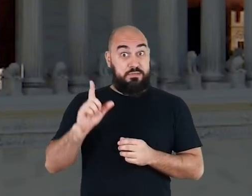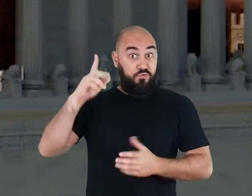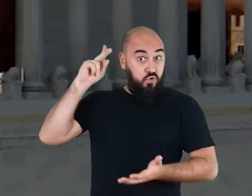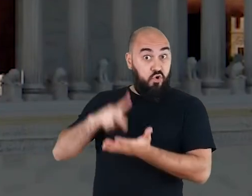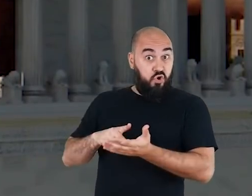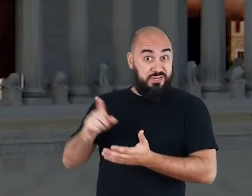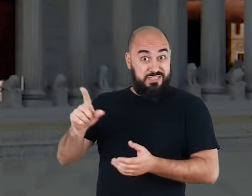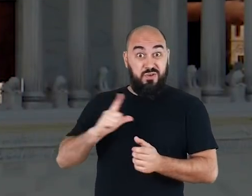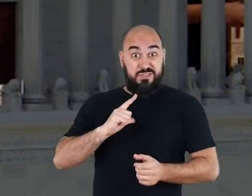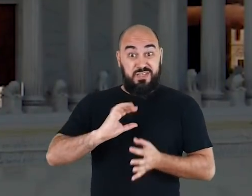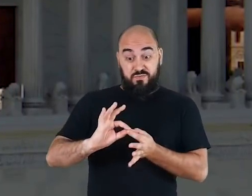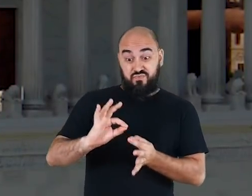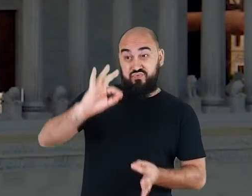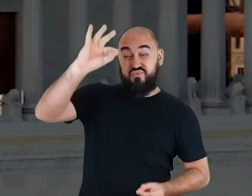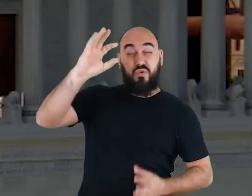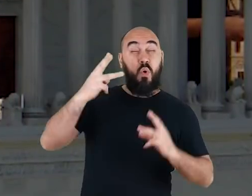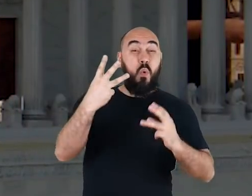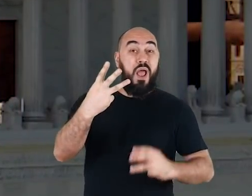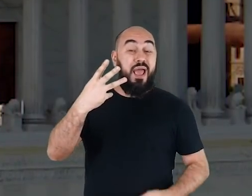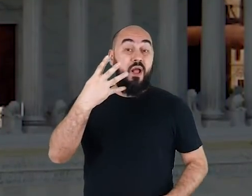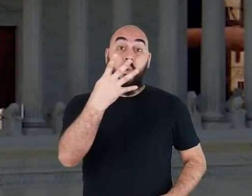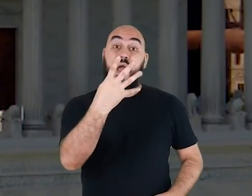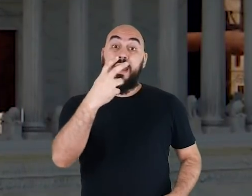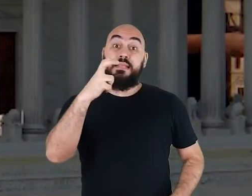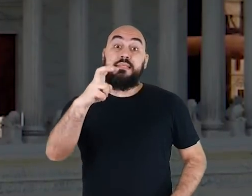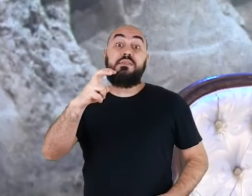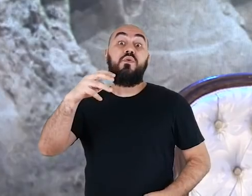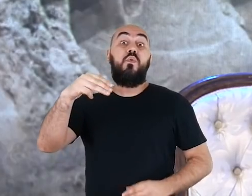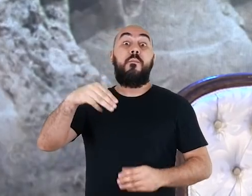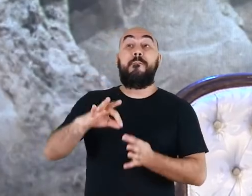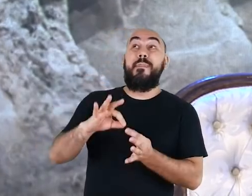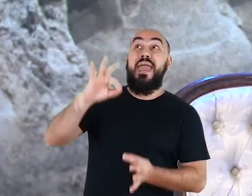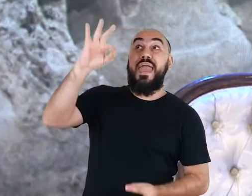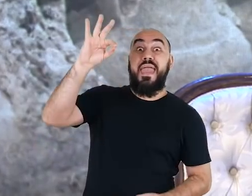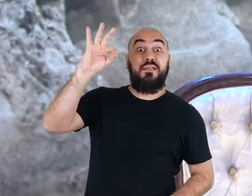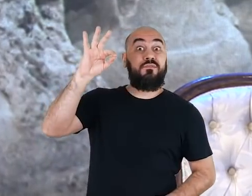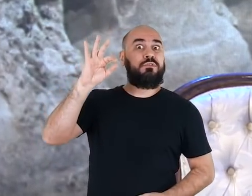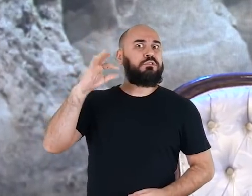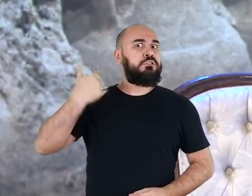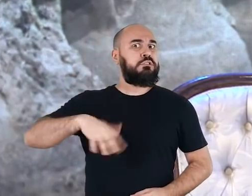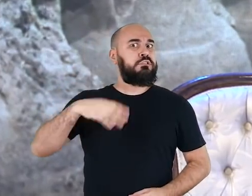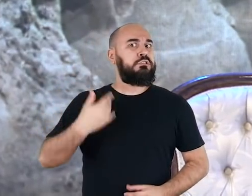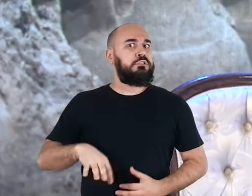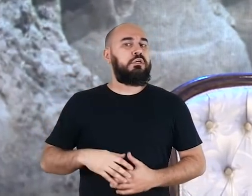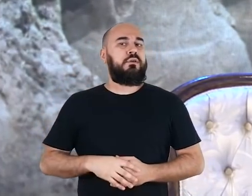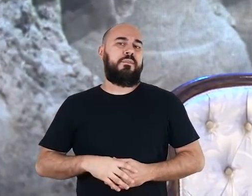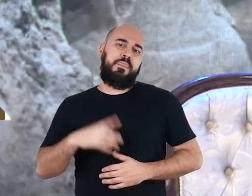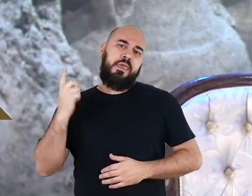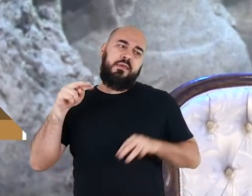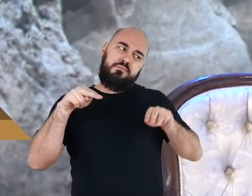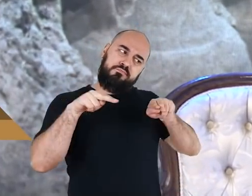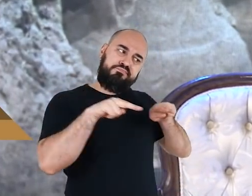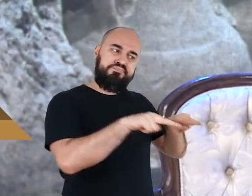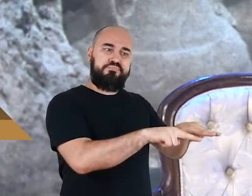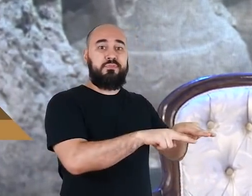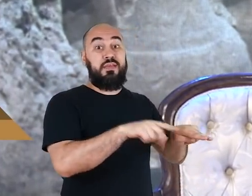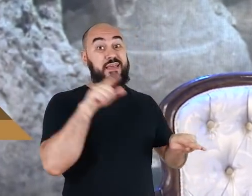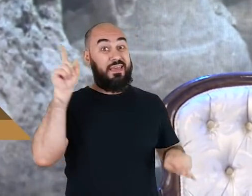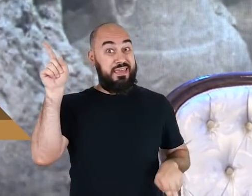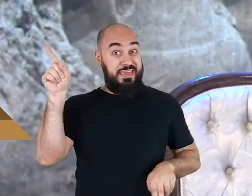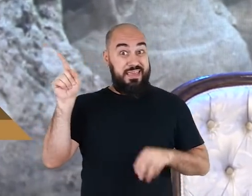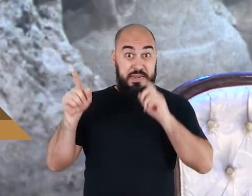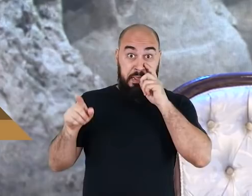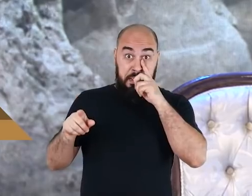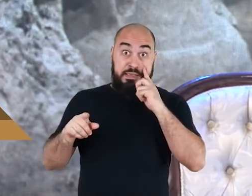Realmente uma grande construção para celebrar a morte de alguém. Agora, se a importância de um monarca for medida